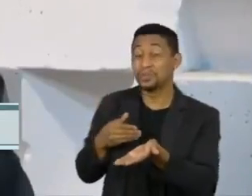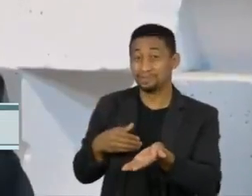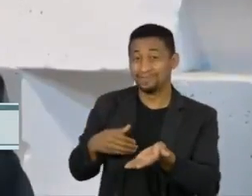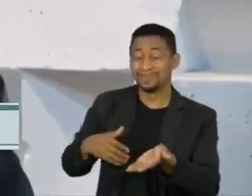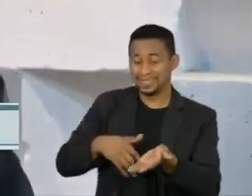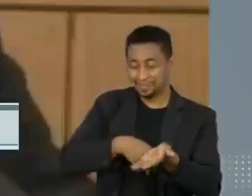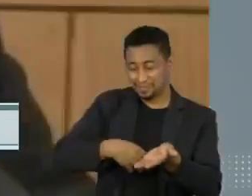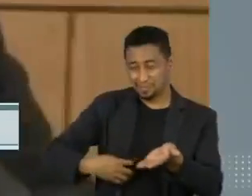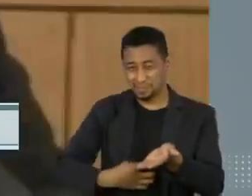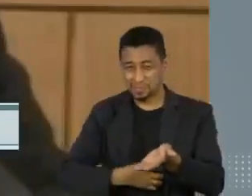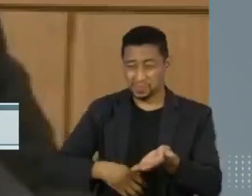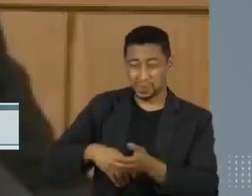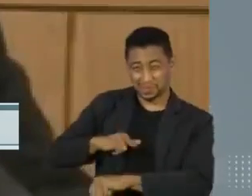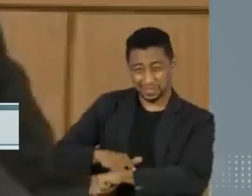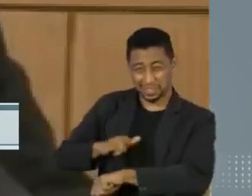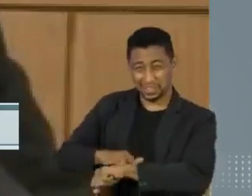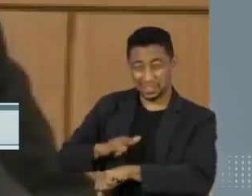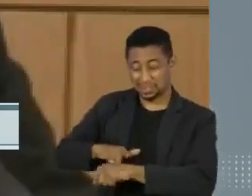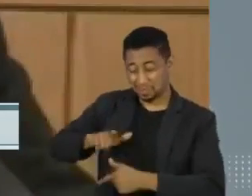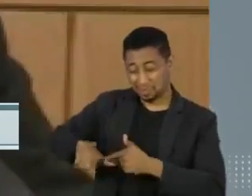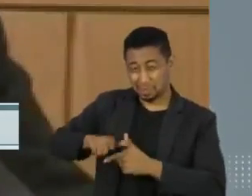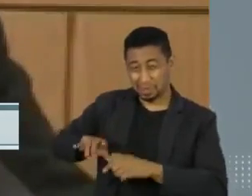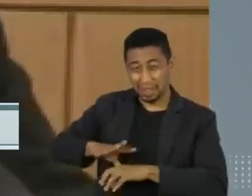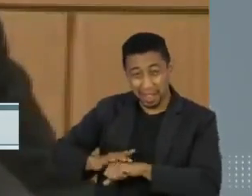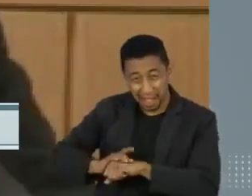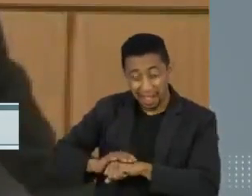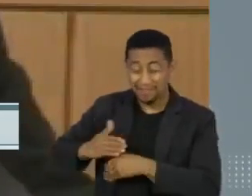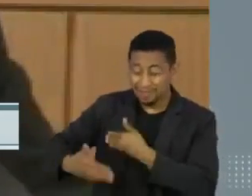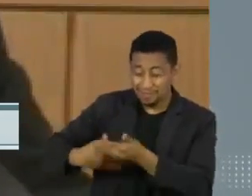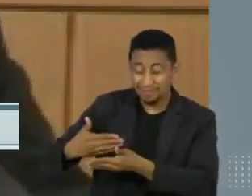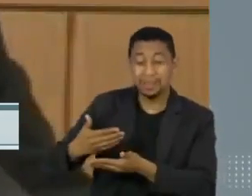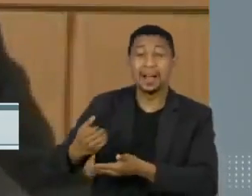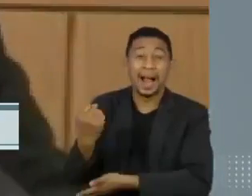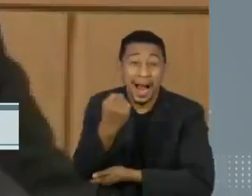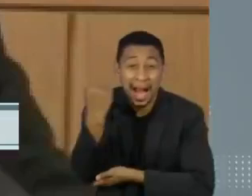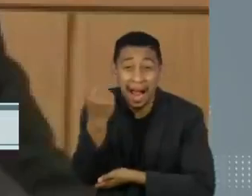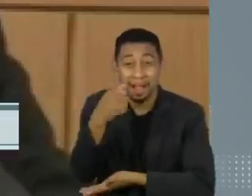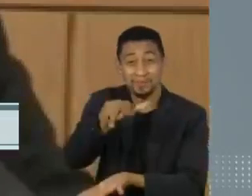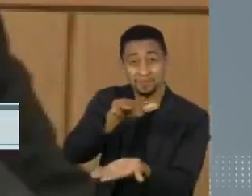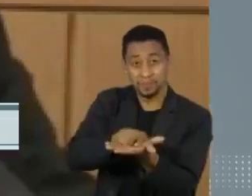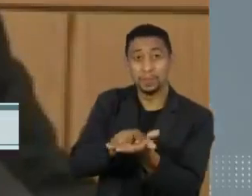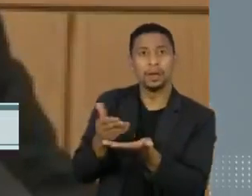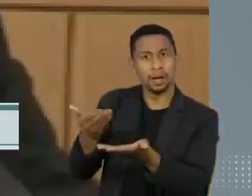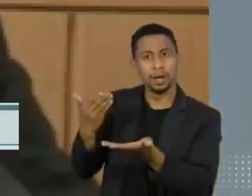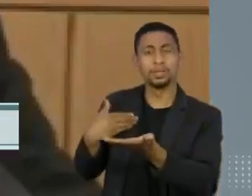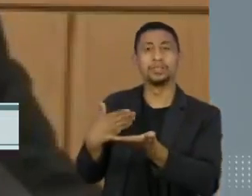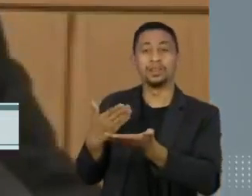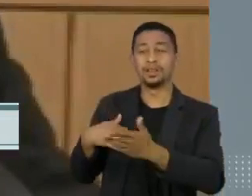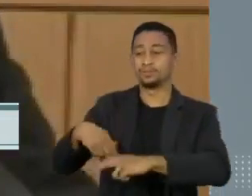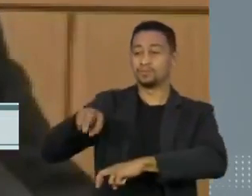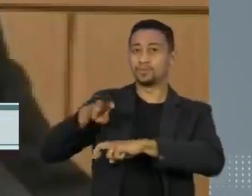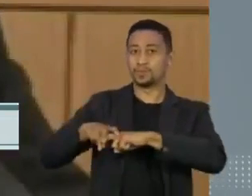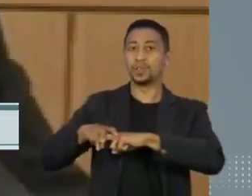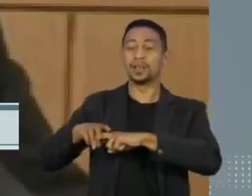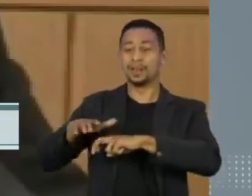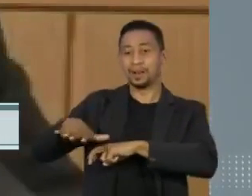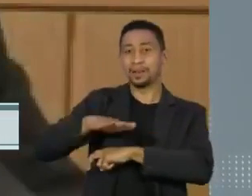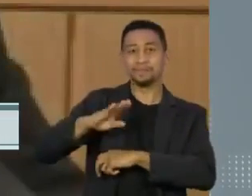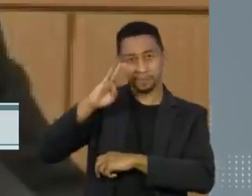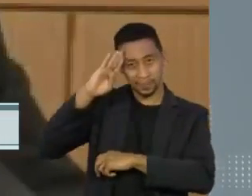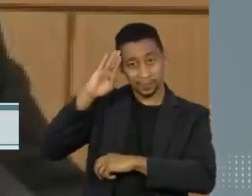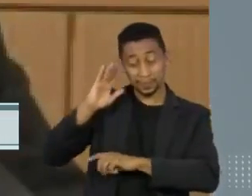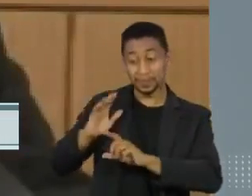infecção generalizada. Flecha de Lima nasceu em Belo Horizonte e ocupava a cadeira 12 da Academia Mineira de Letras. A